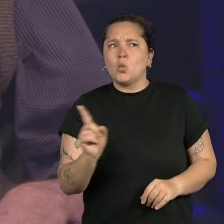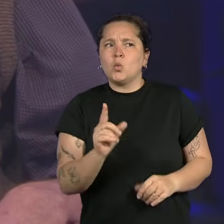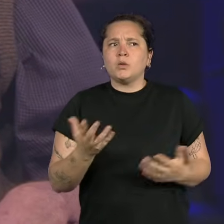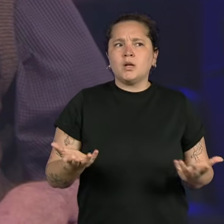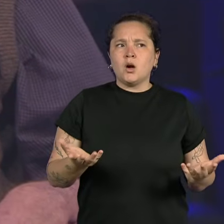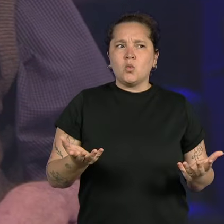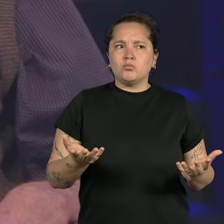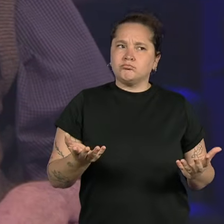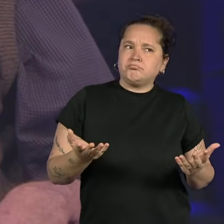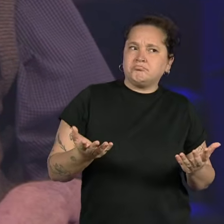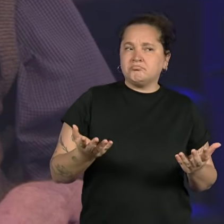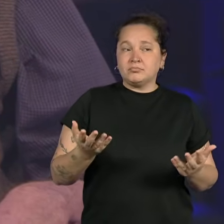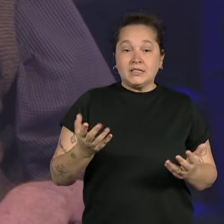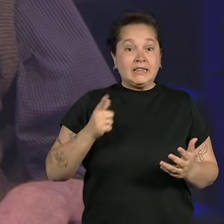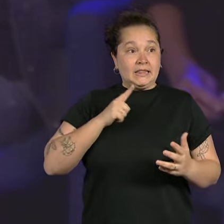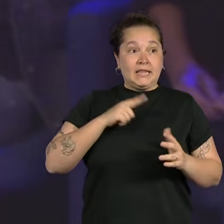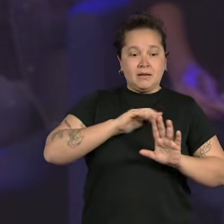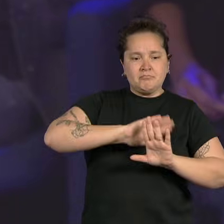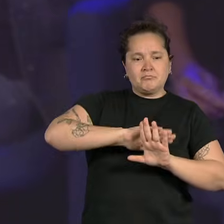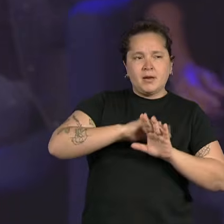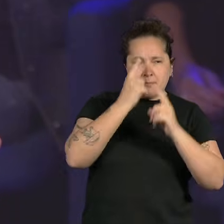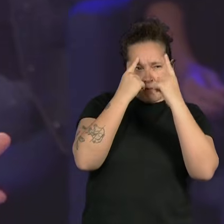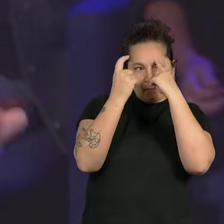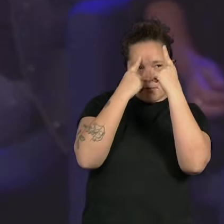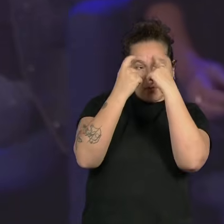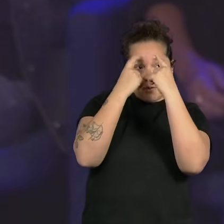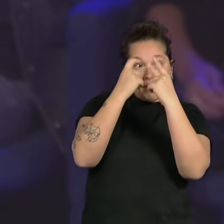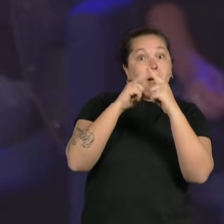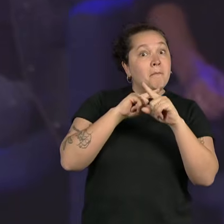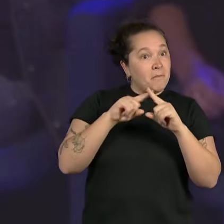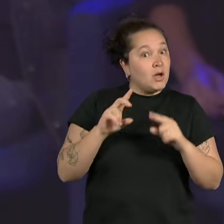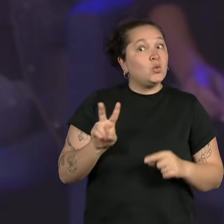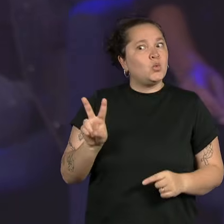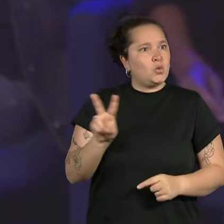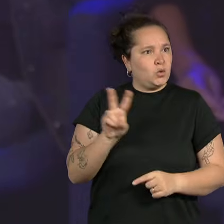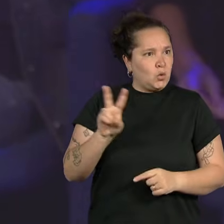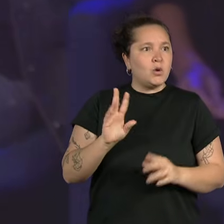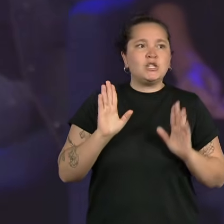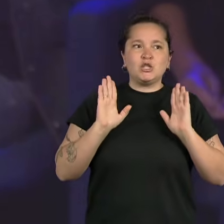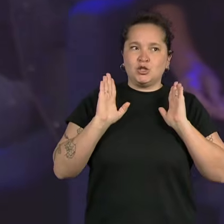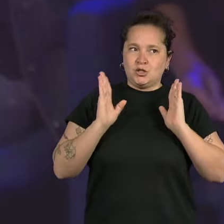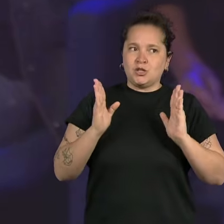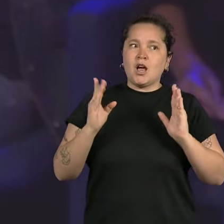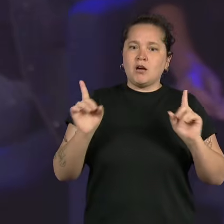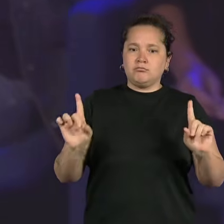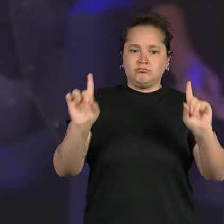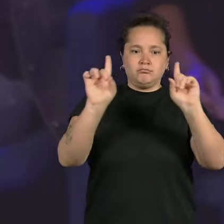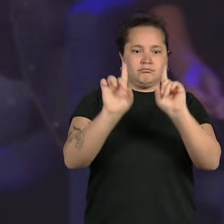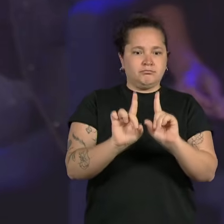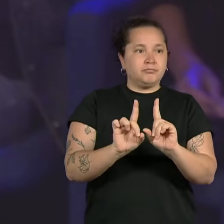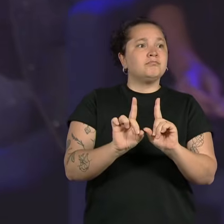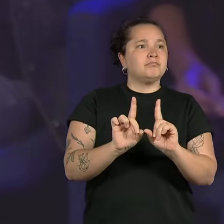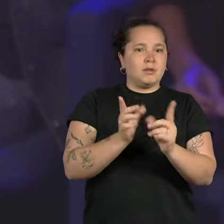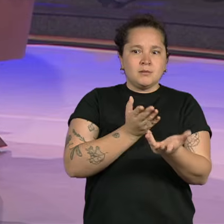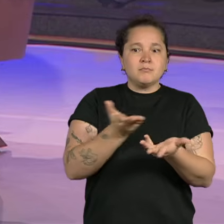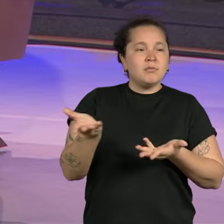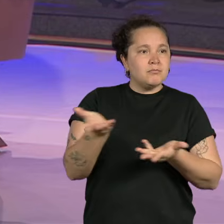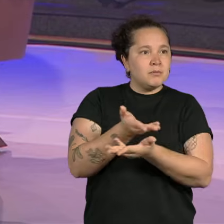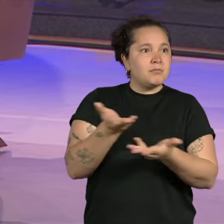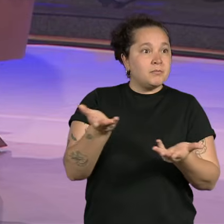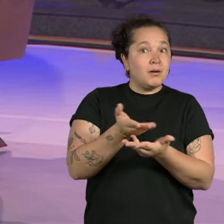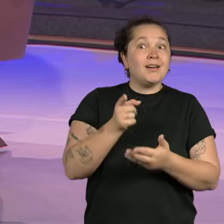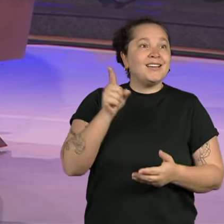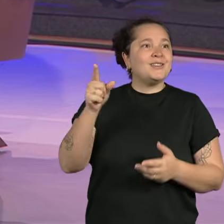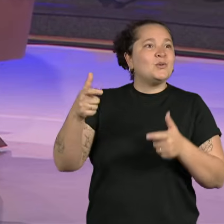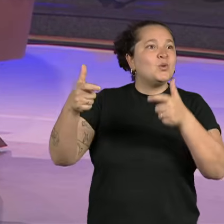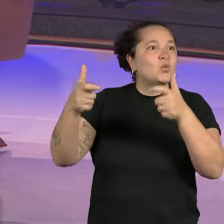jeito. Ele tem um elemento ficcional, mas eles estiveram juntos em vários momentos, inclusive no concílio